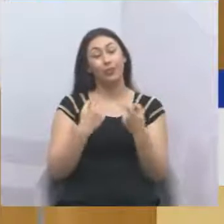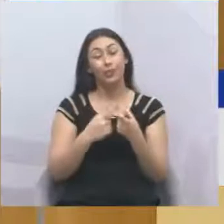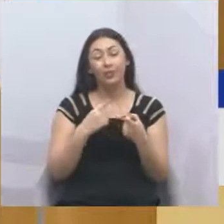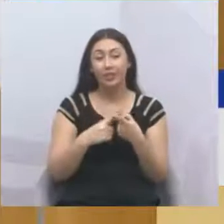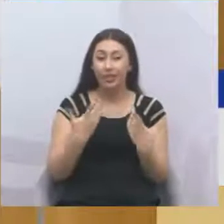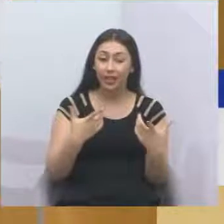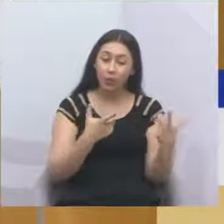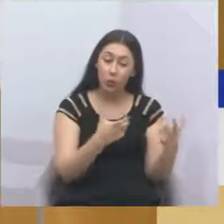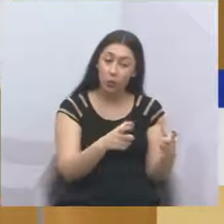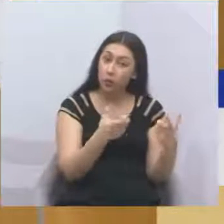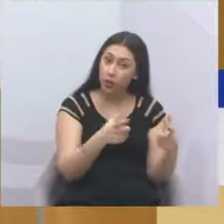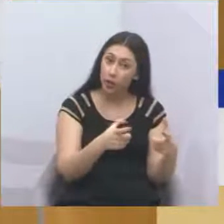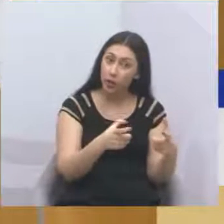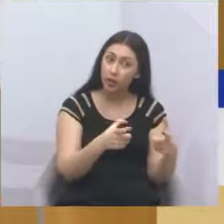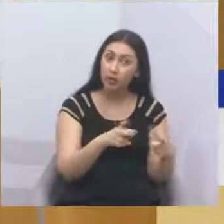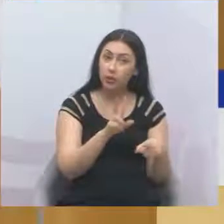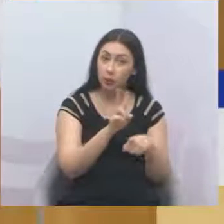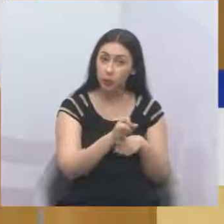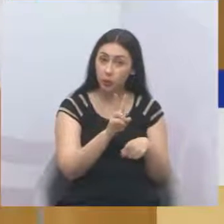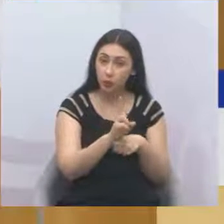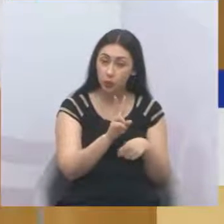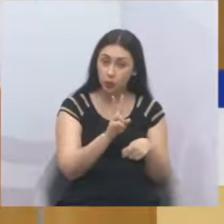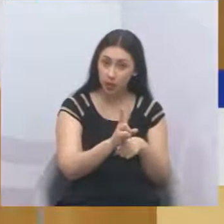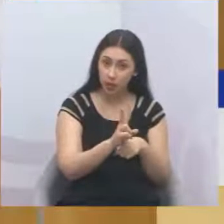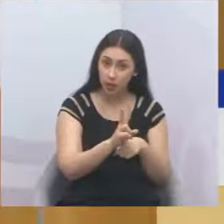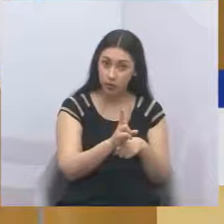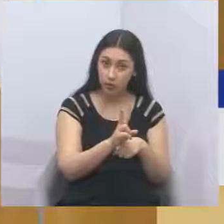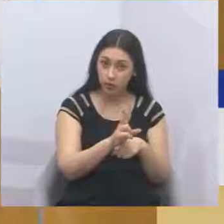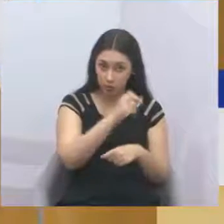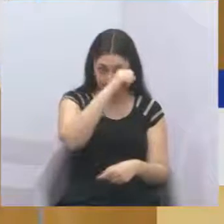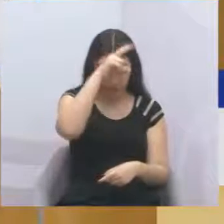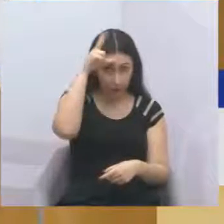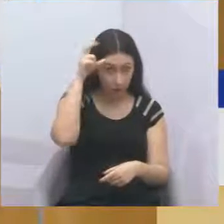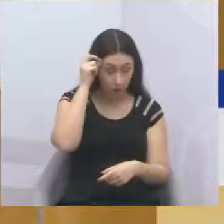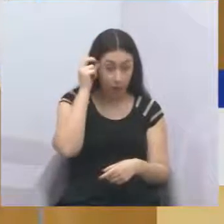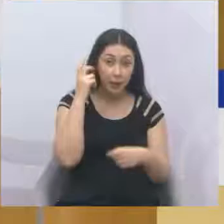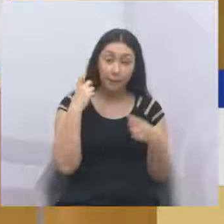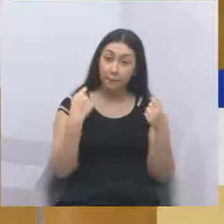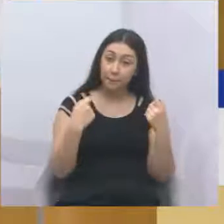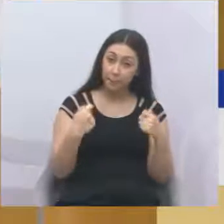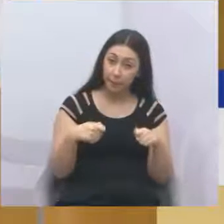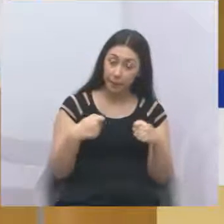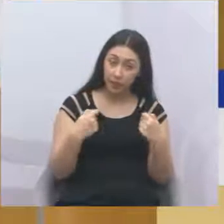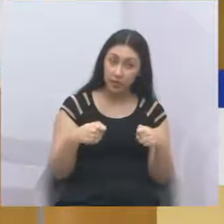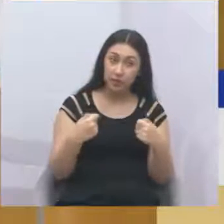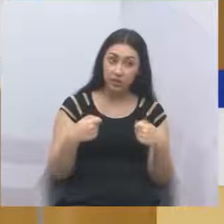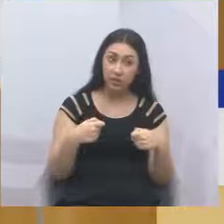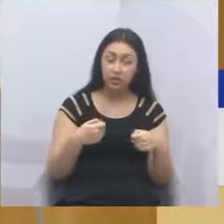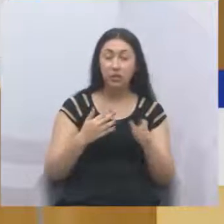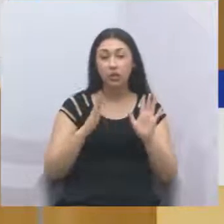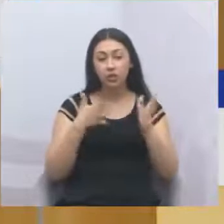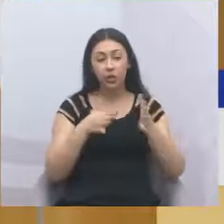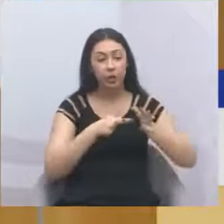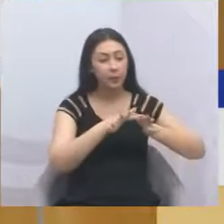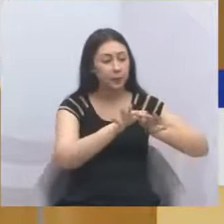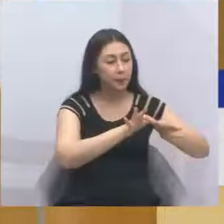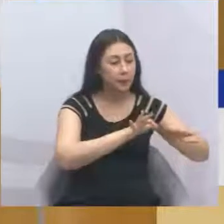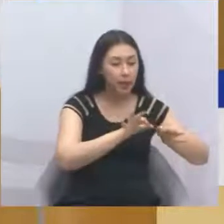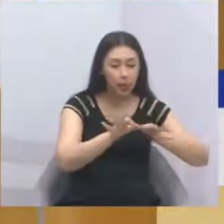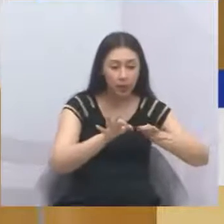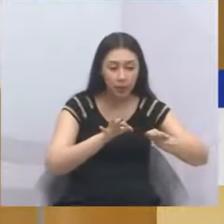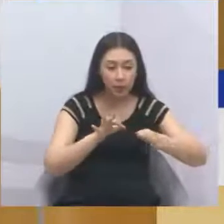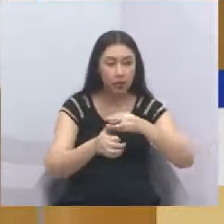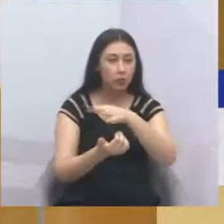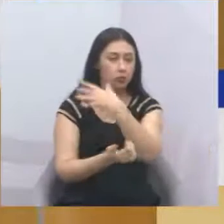todo ambiente onde é cuidado pela gestão pública, ela já é desenhada para